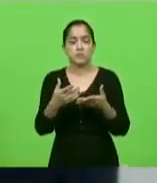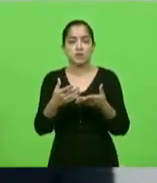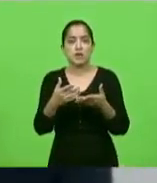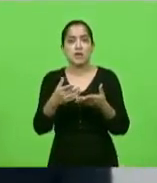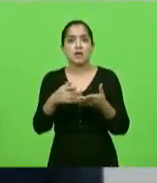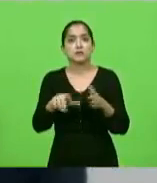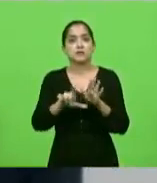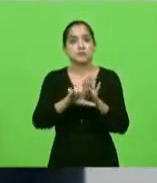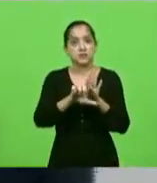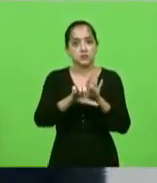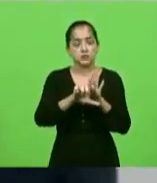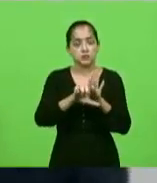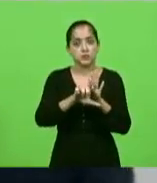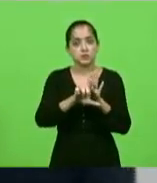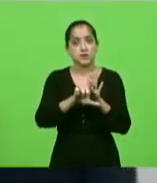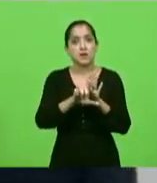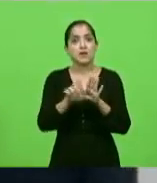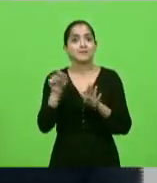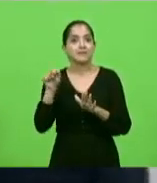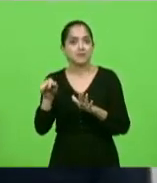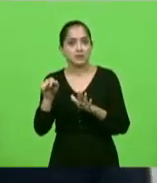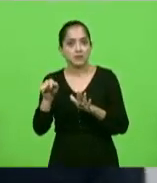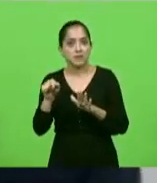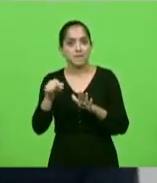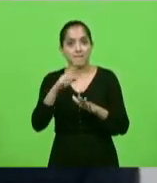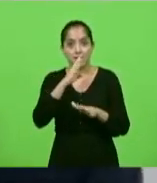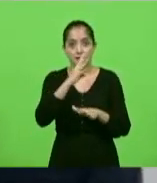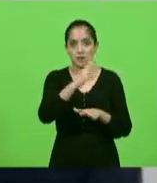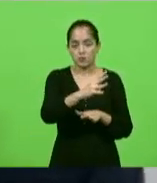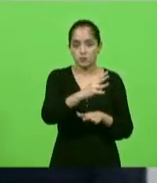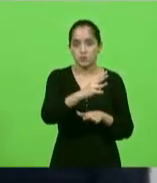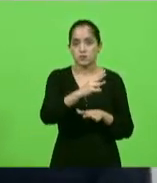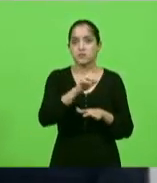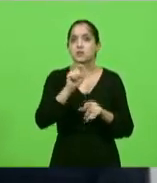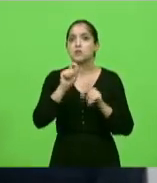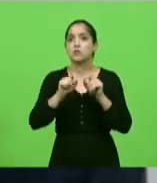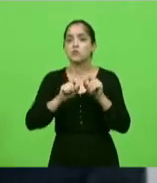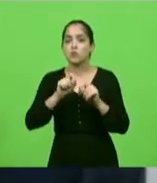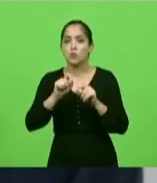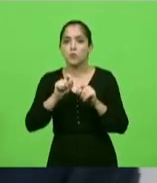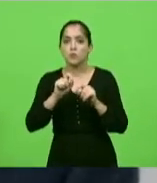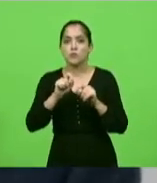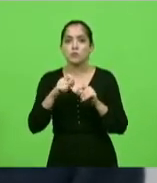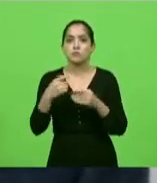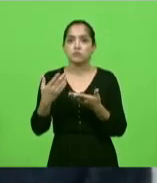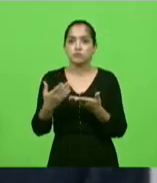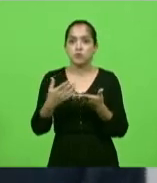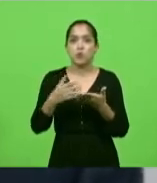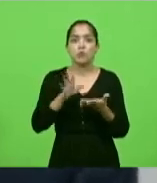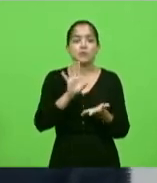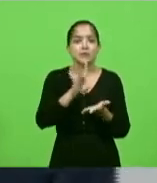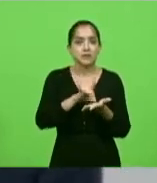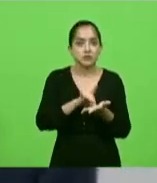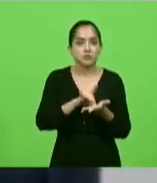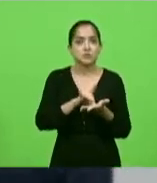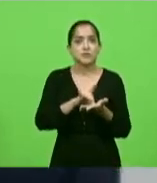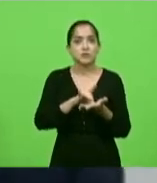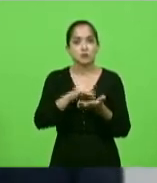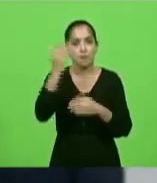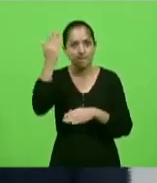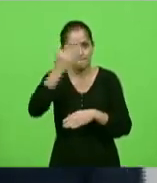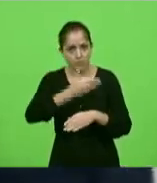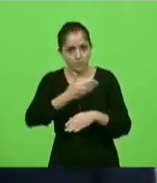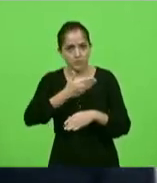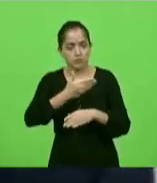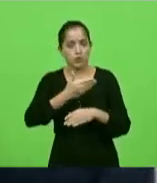na jurisprudência que a justa causa para a acusação é alcançada através de um suporte legitimador probatório